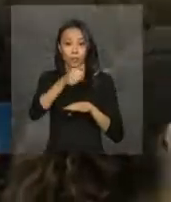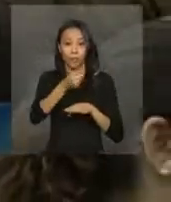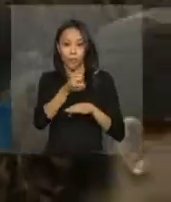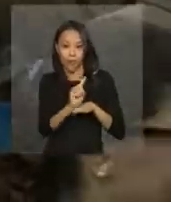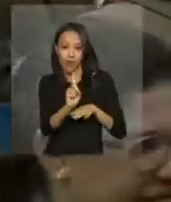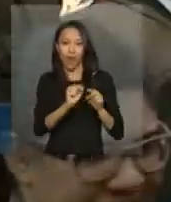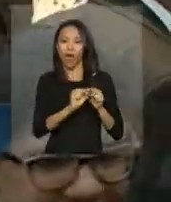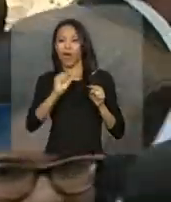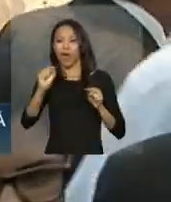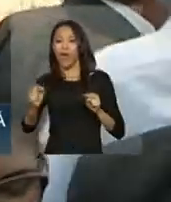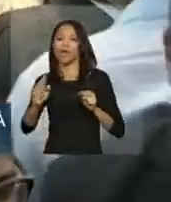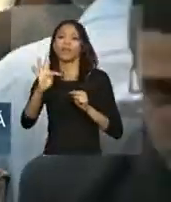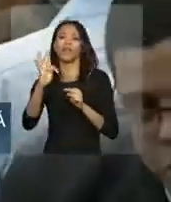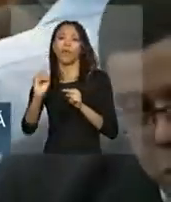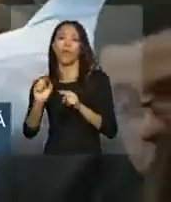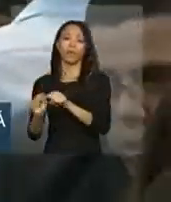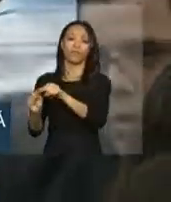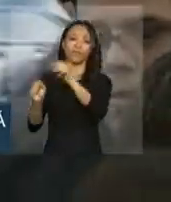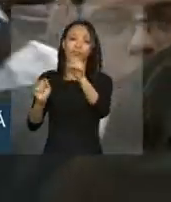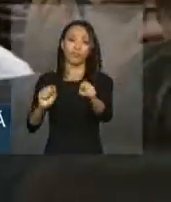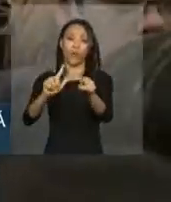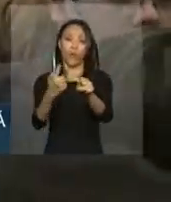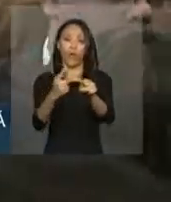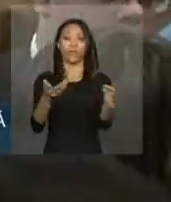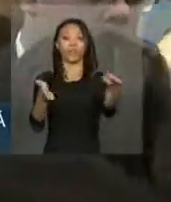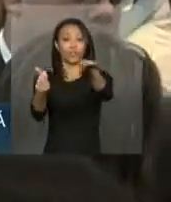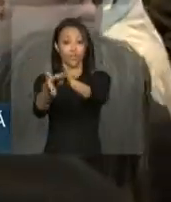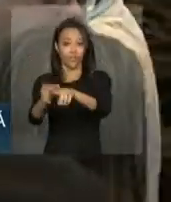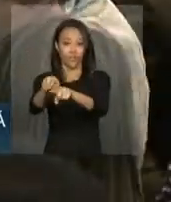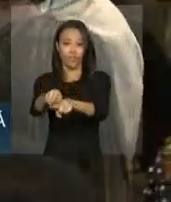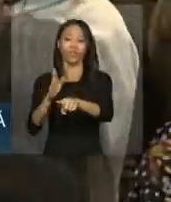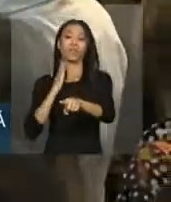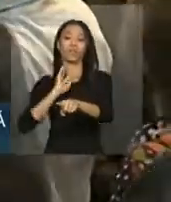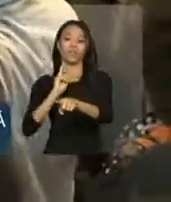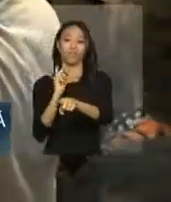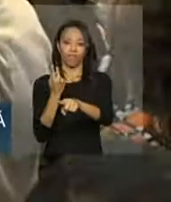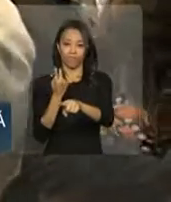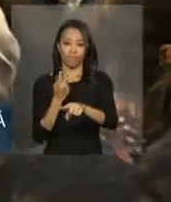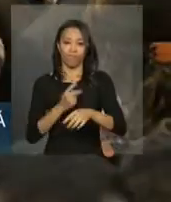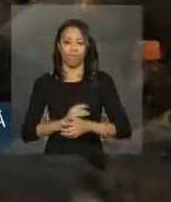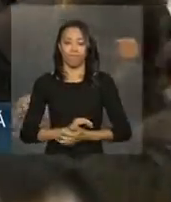vai passar por torcan Goiás até chegar Minas